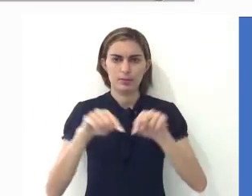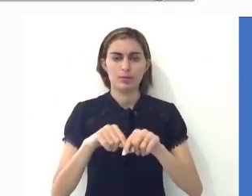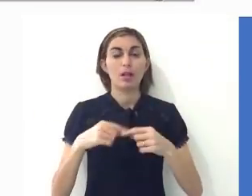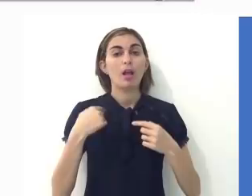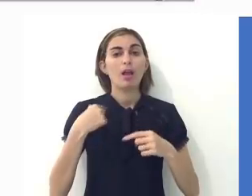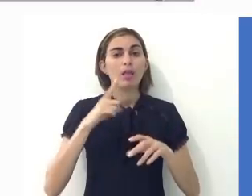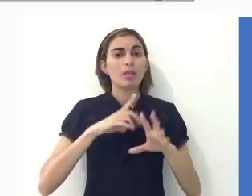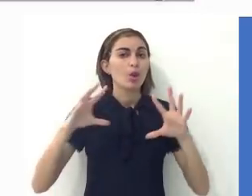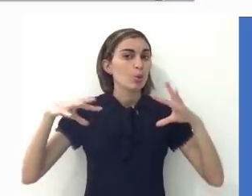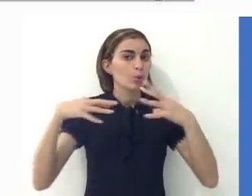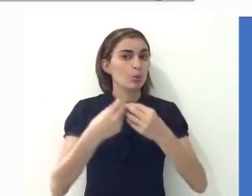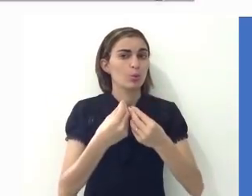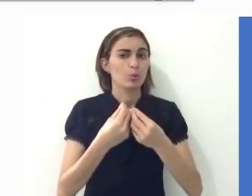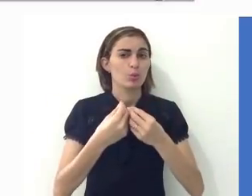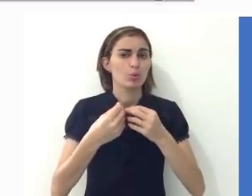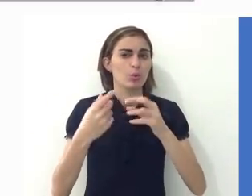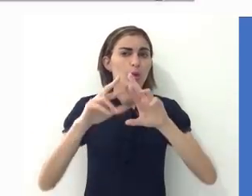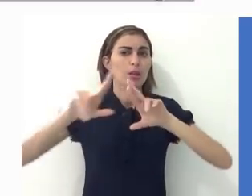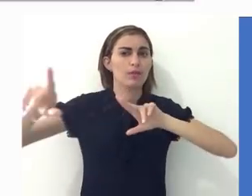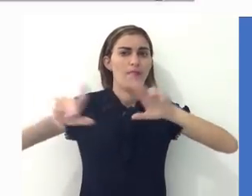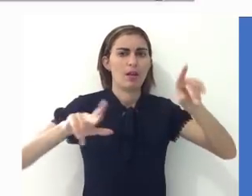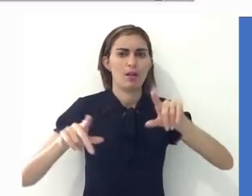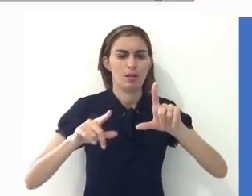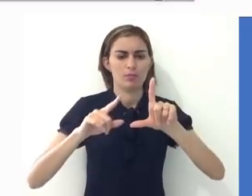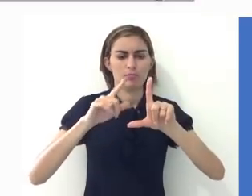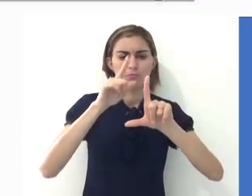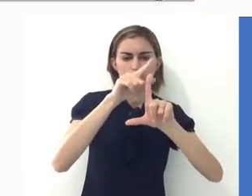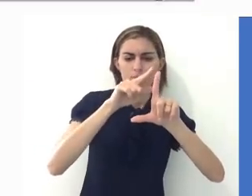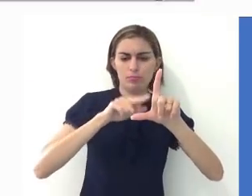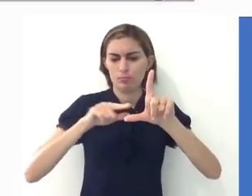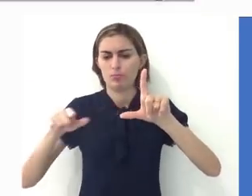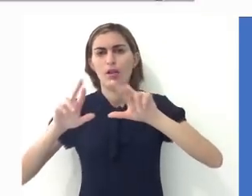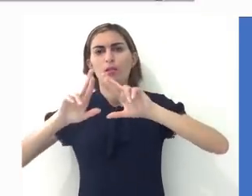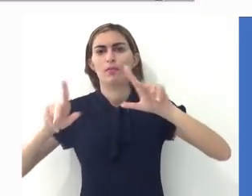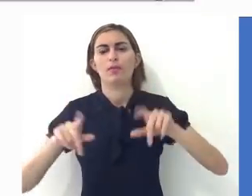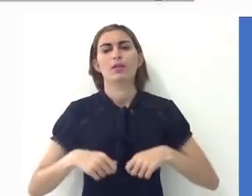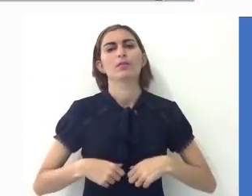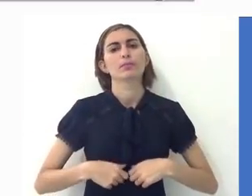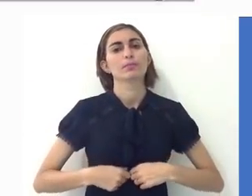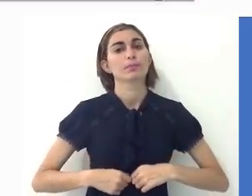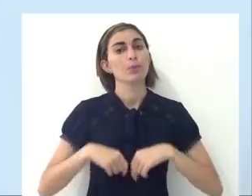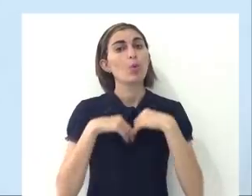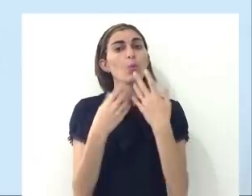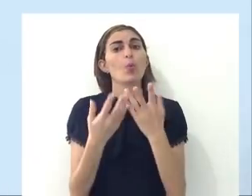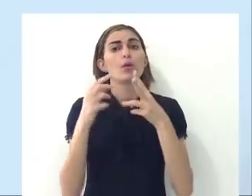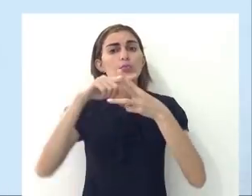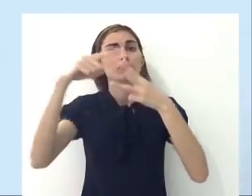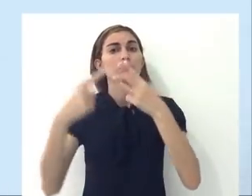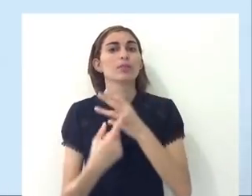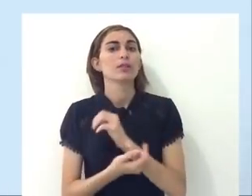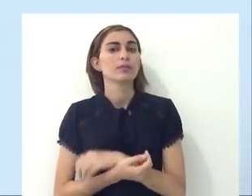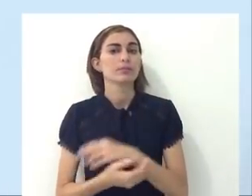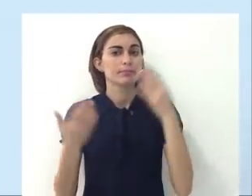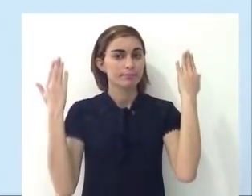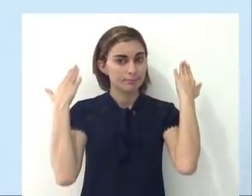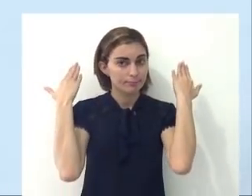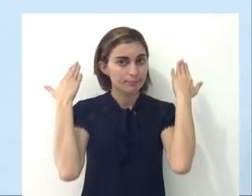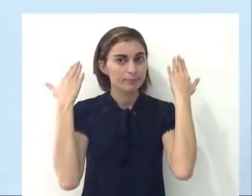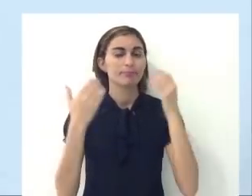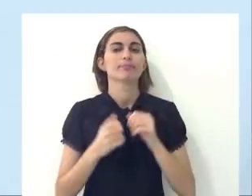escaleno, é o que possui todos os lados de medidas diferentes, como você está vendo aí. Então, quais são os três tipos de